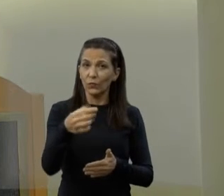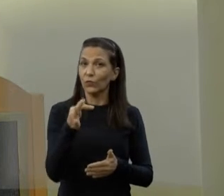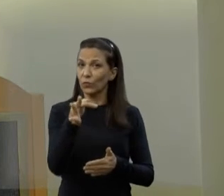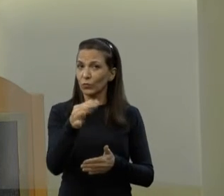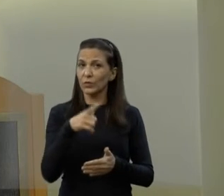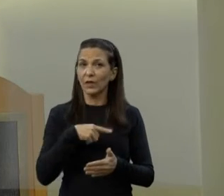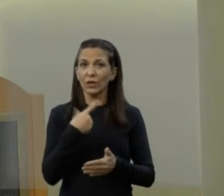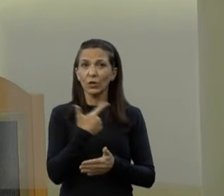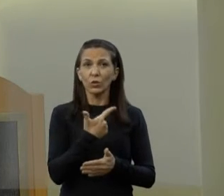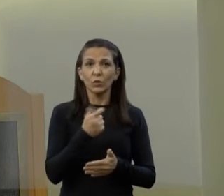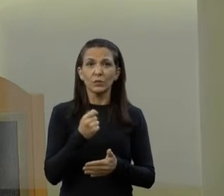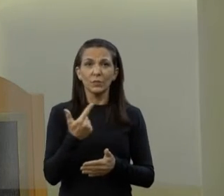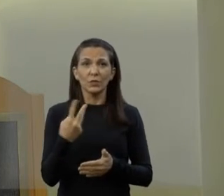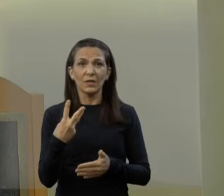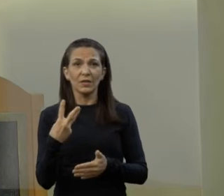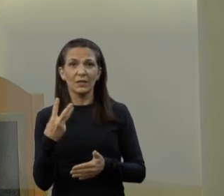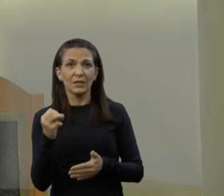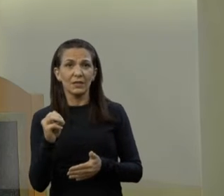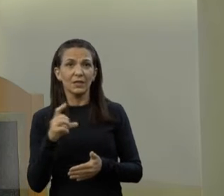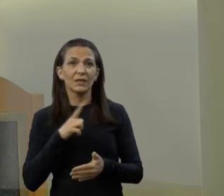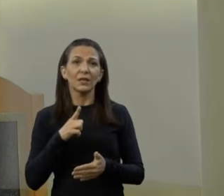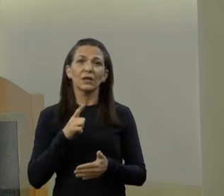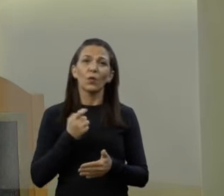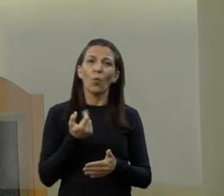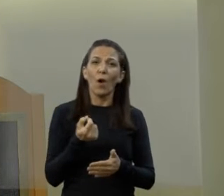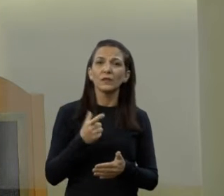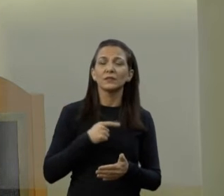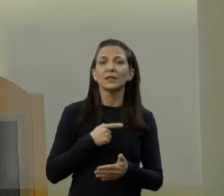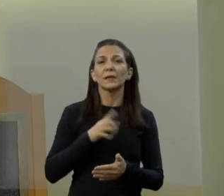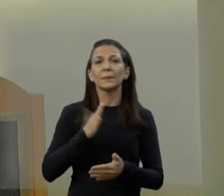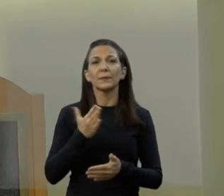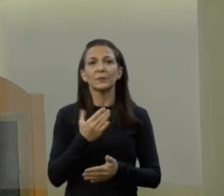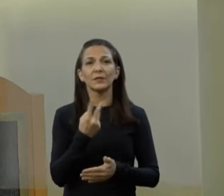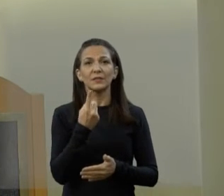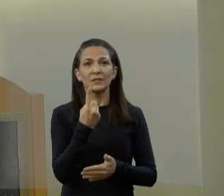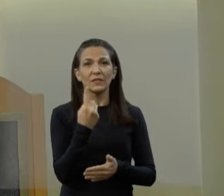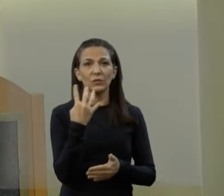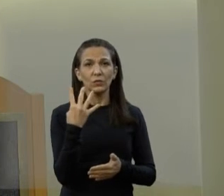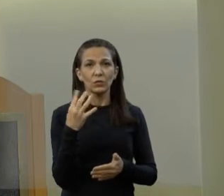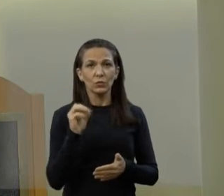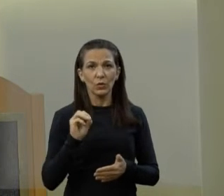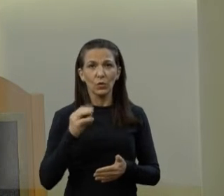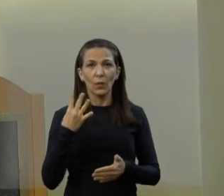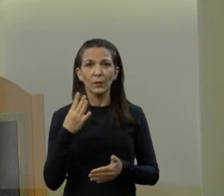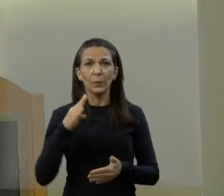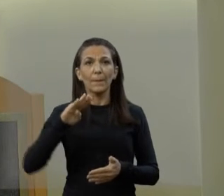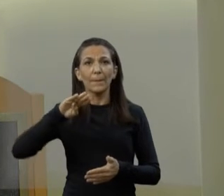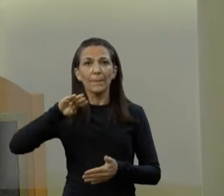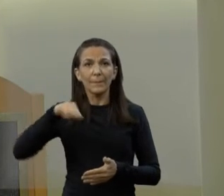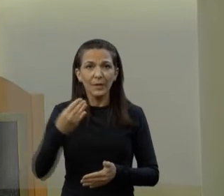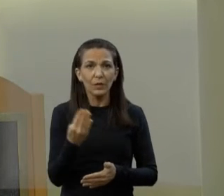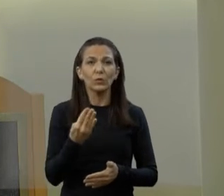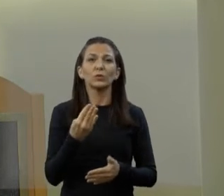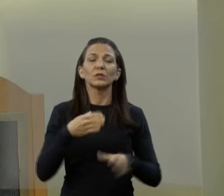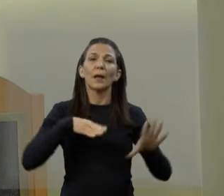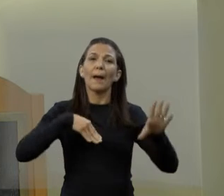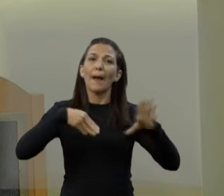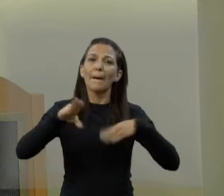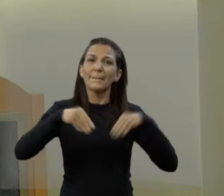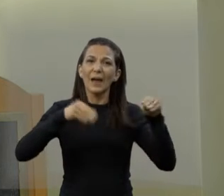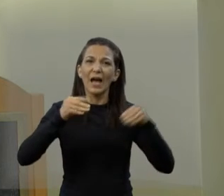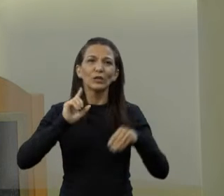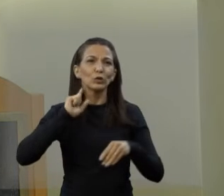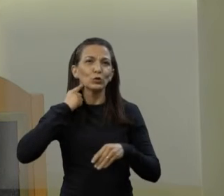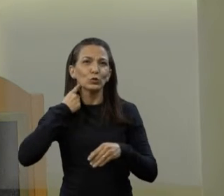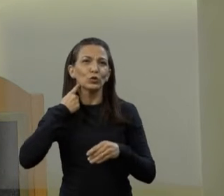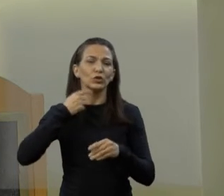até 2030 teremos aproximadamente uma média de 104 milhões de toneladas de plásticos